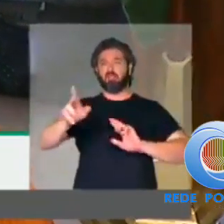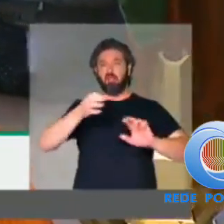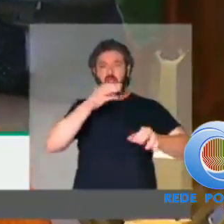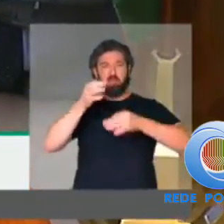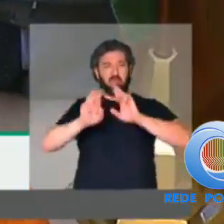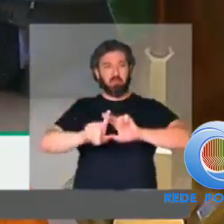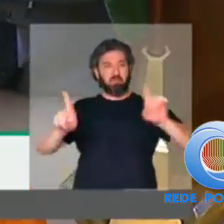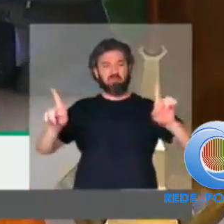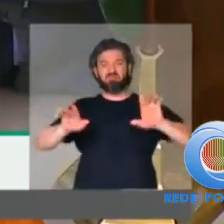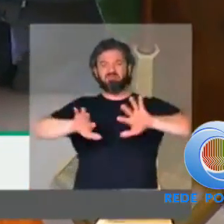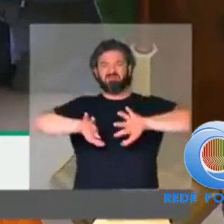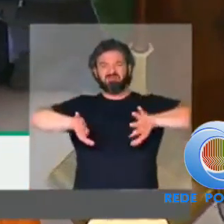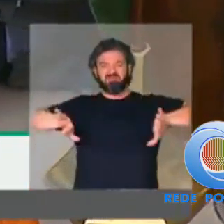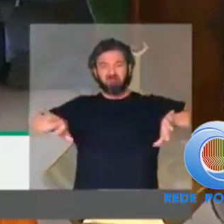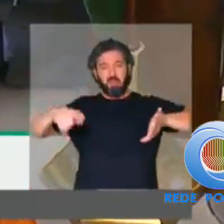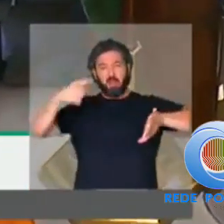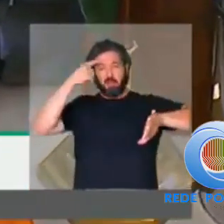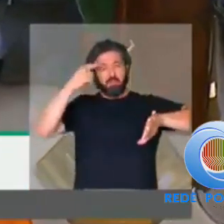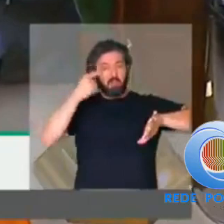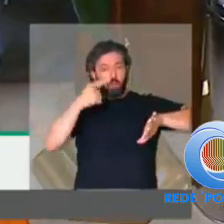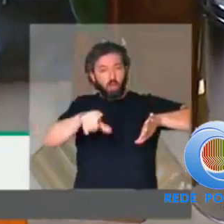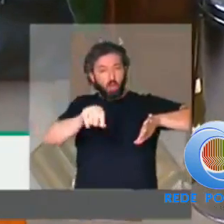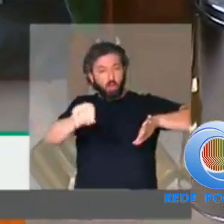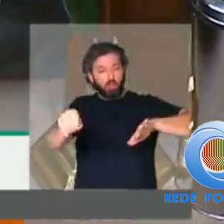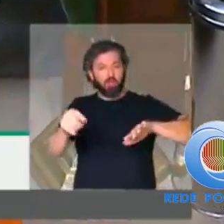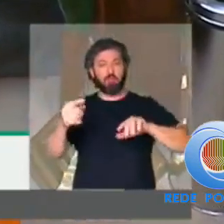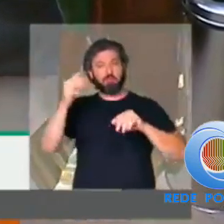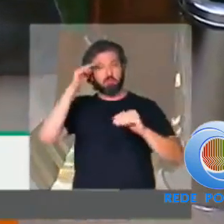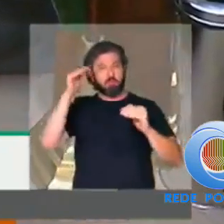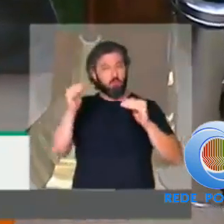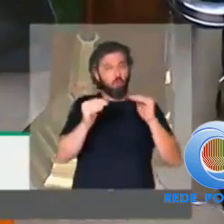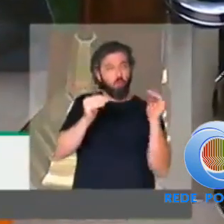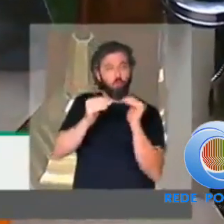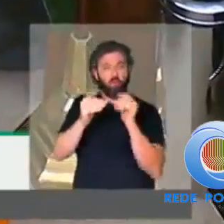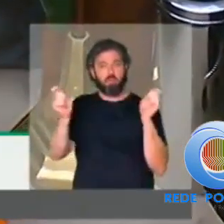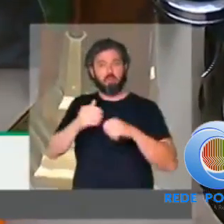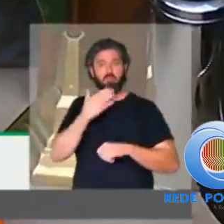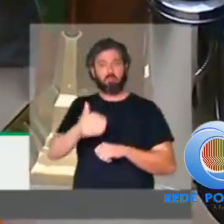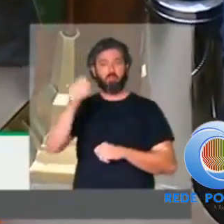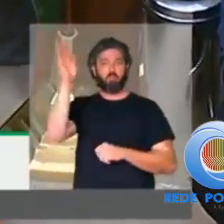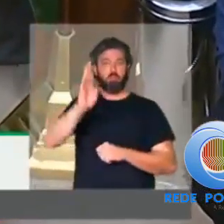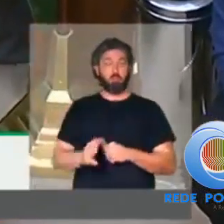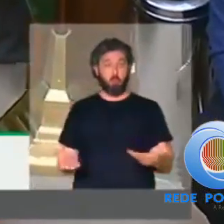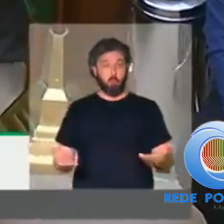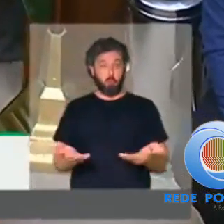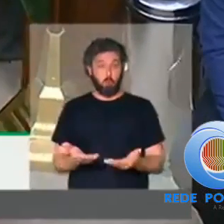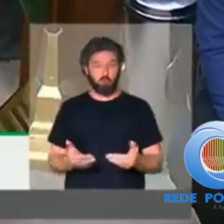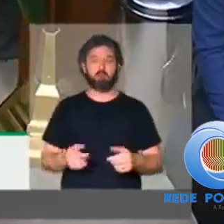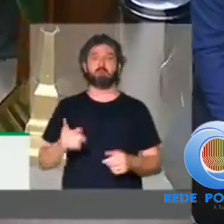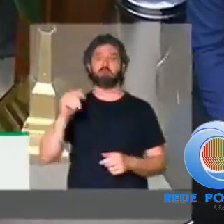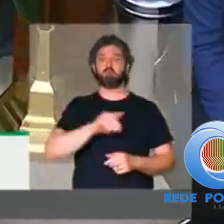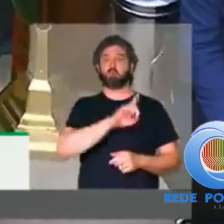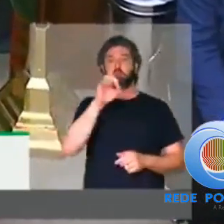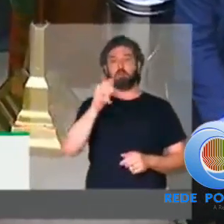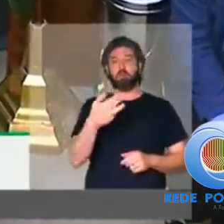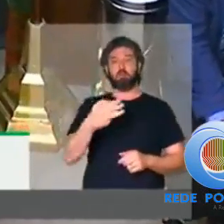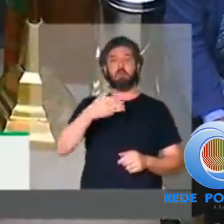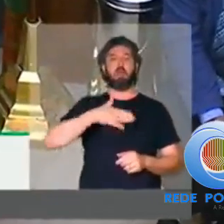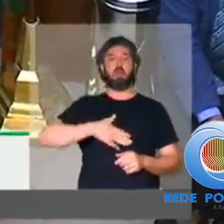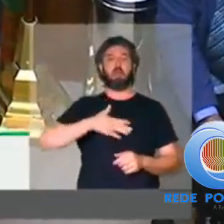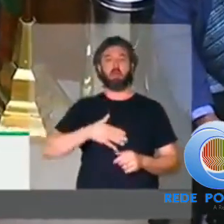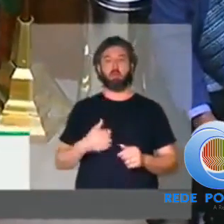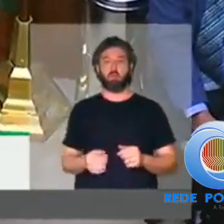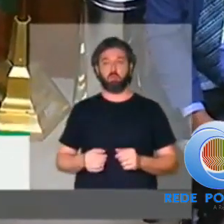lado e pensar nas alternativas, nas soluções para o nosso Brasil. Hoje é o dia 13 de